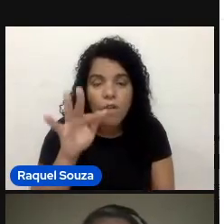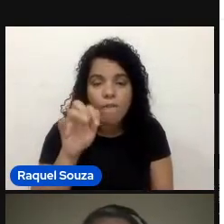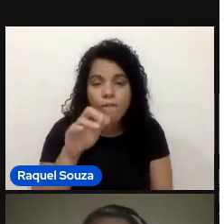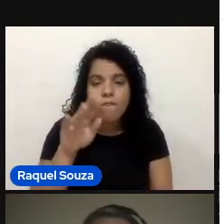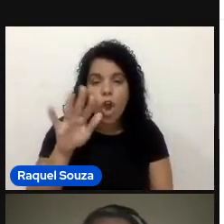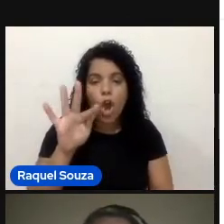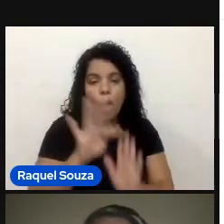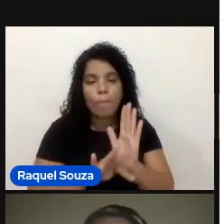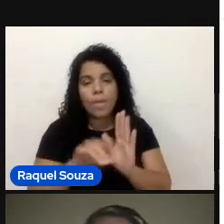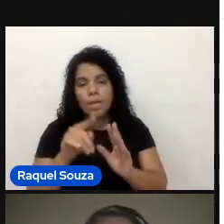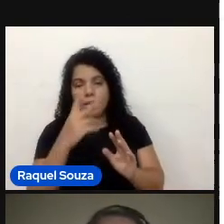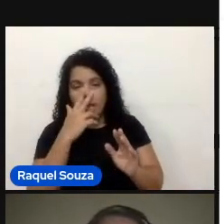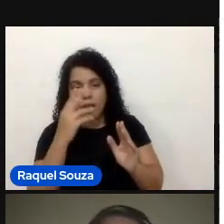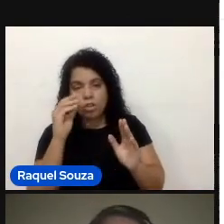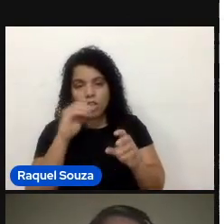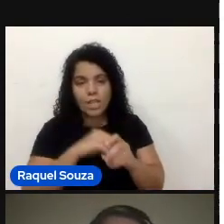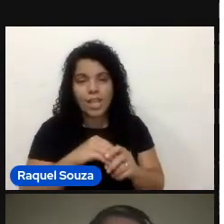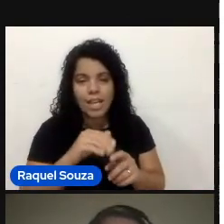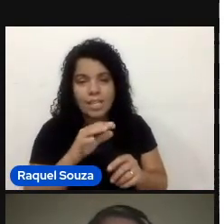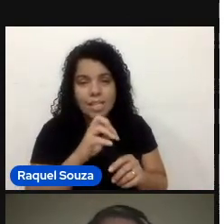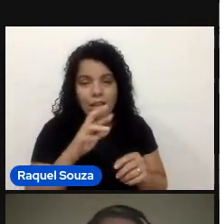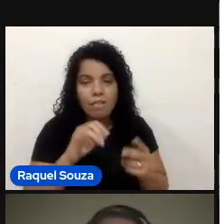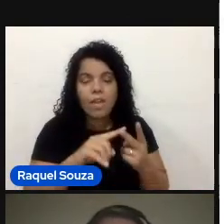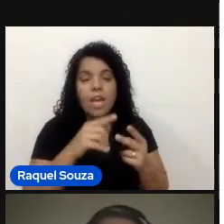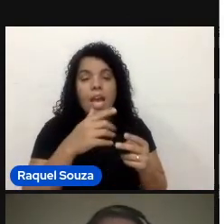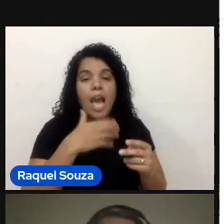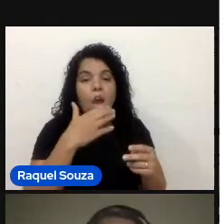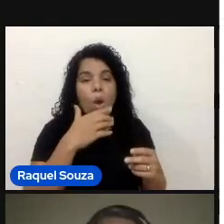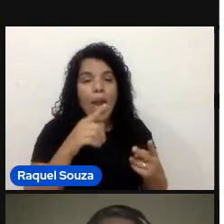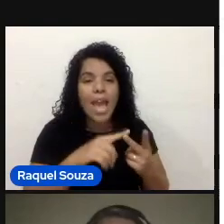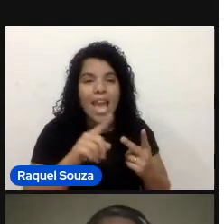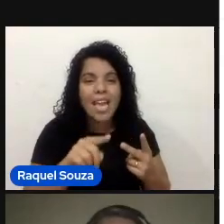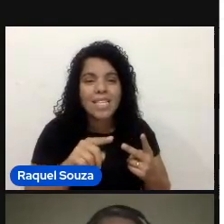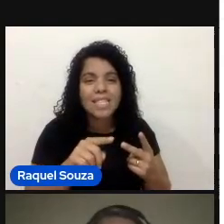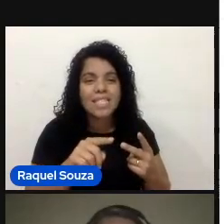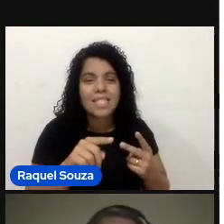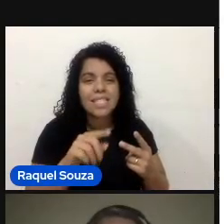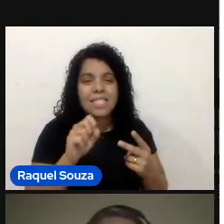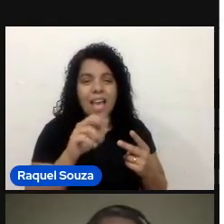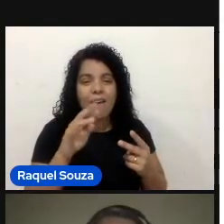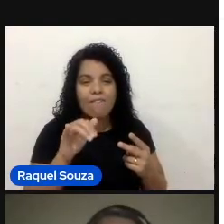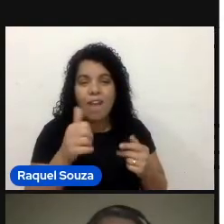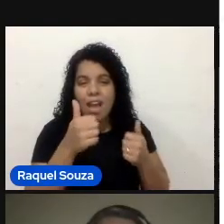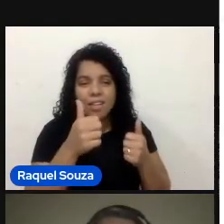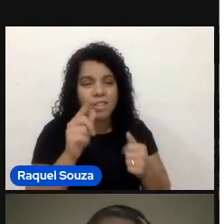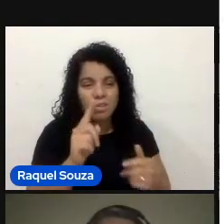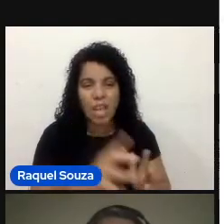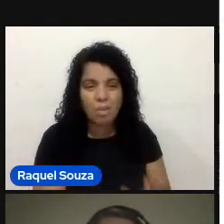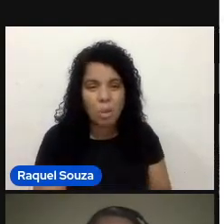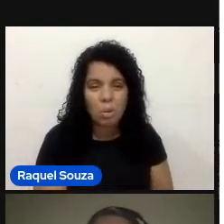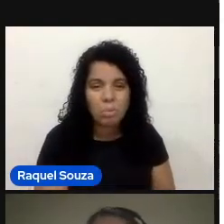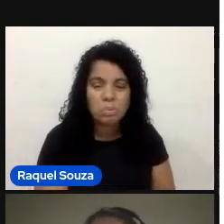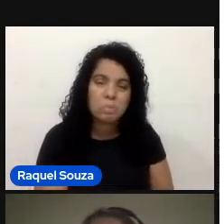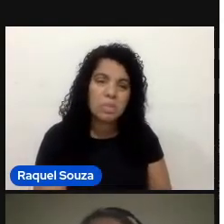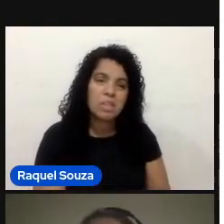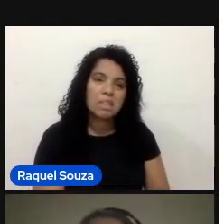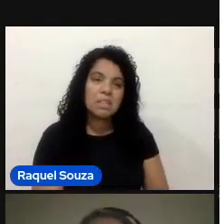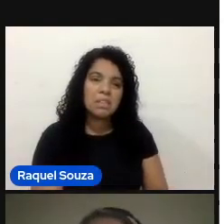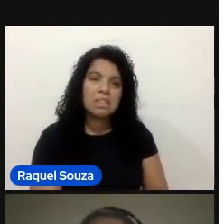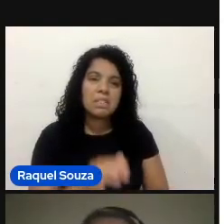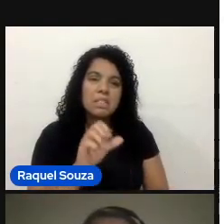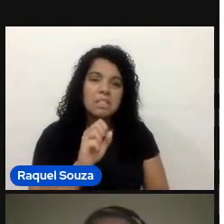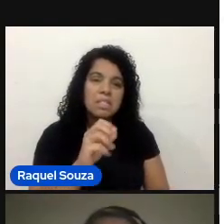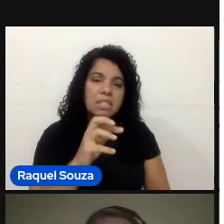no Firefox. No iOS Safari não tá legal, o botão já fica meio zoado. No Safari,